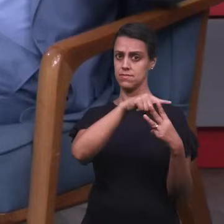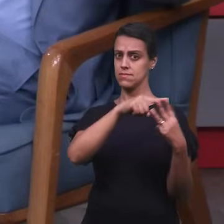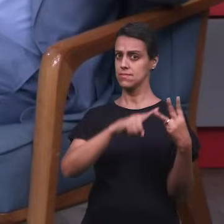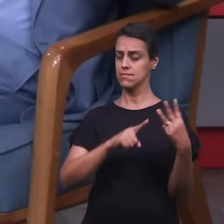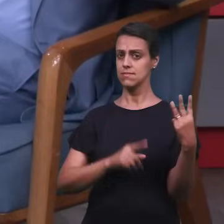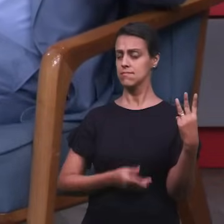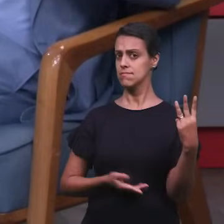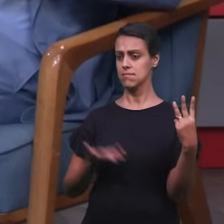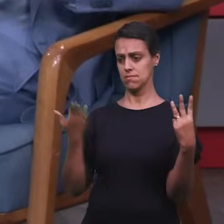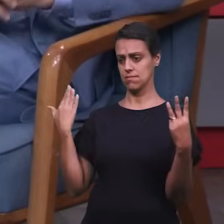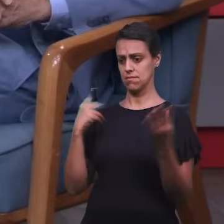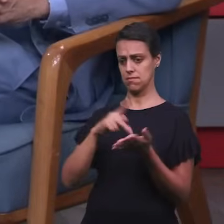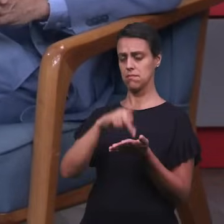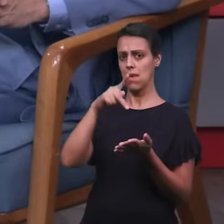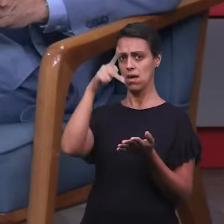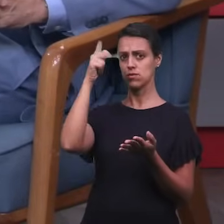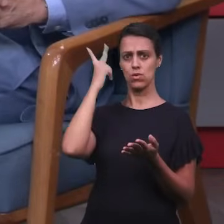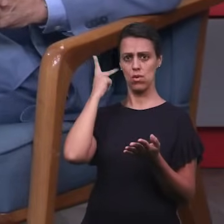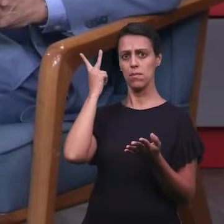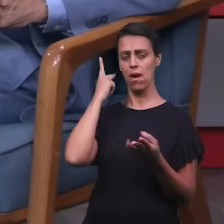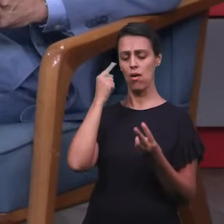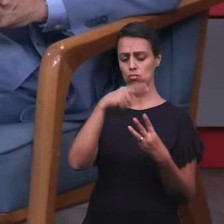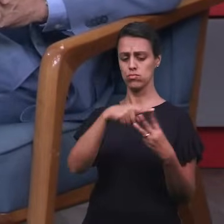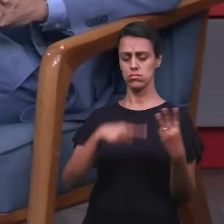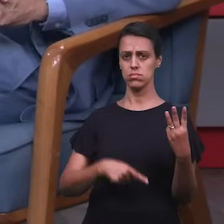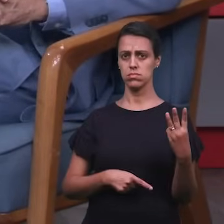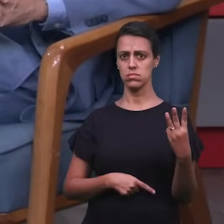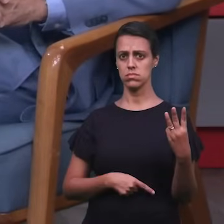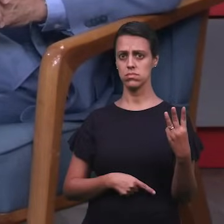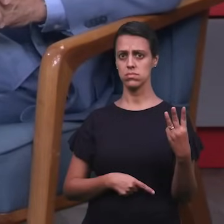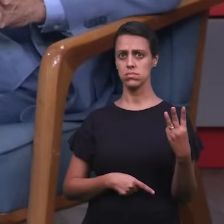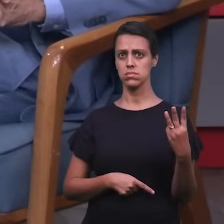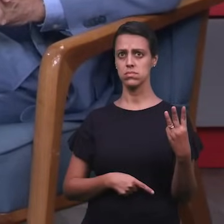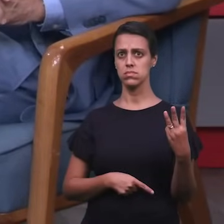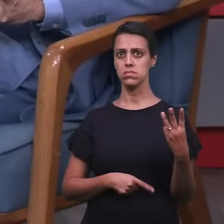os três elementos da Páscoa.